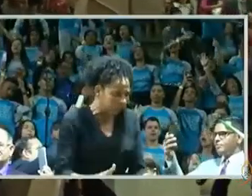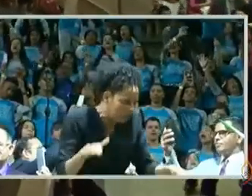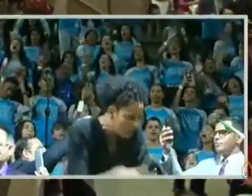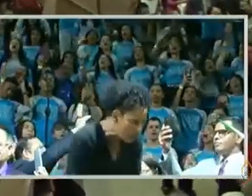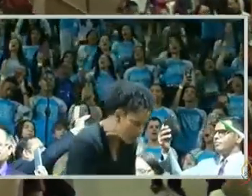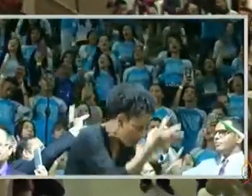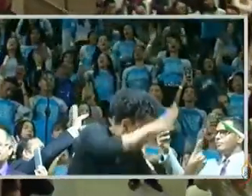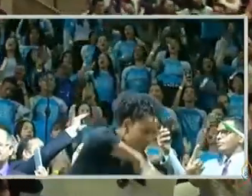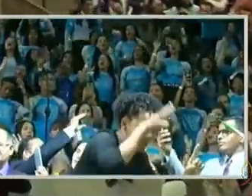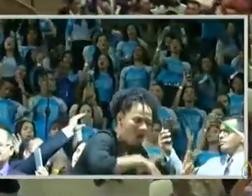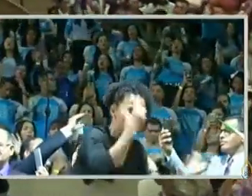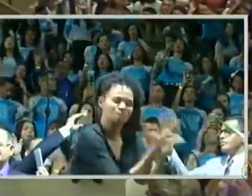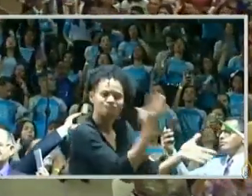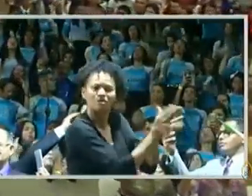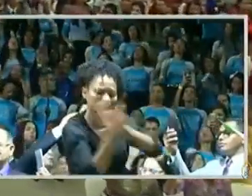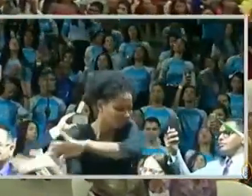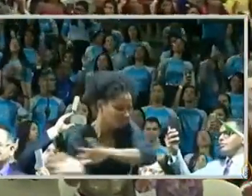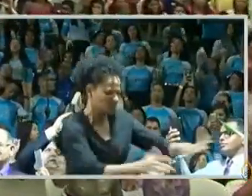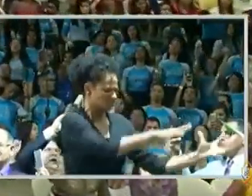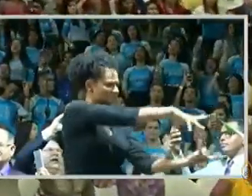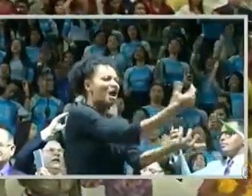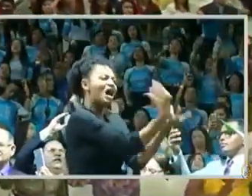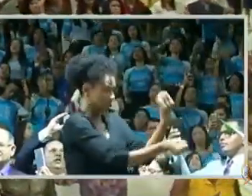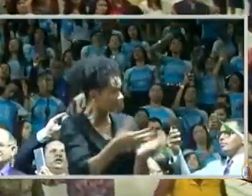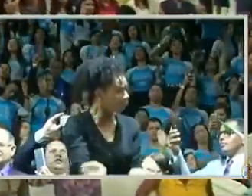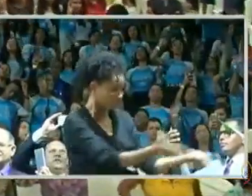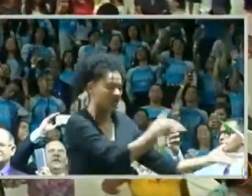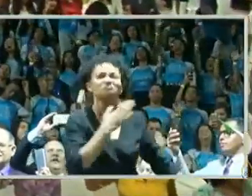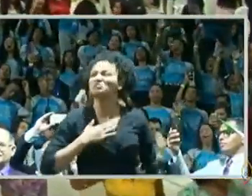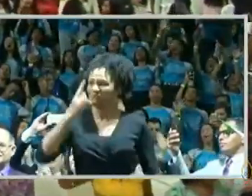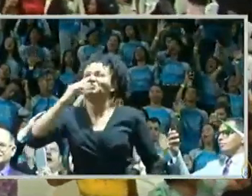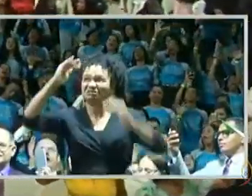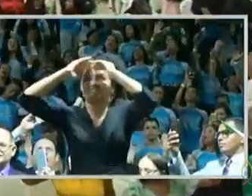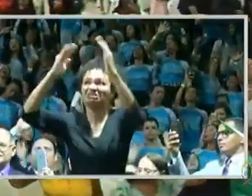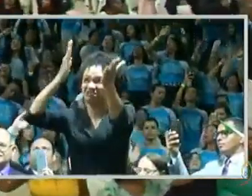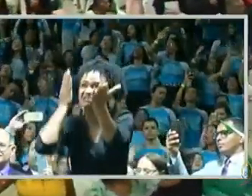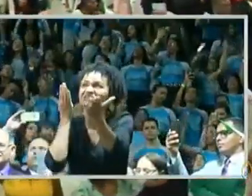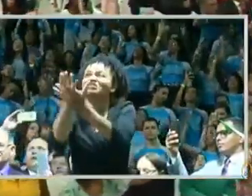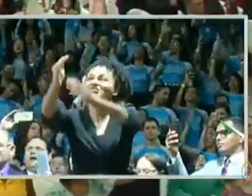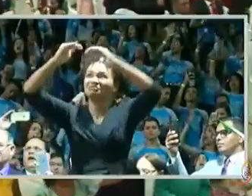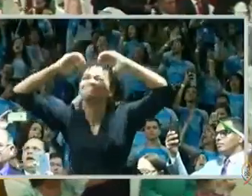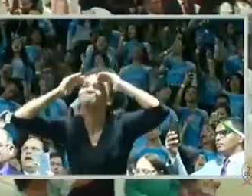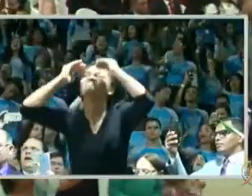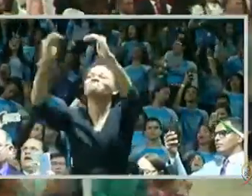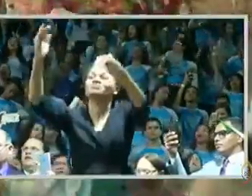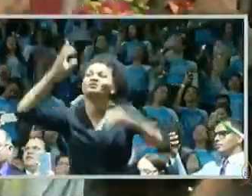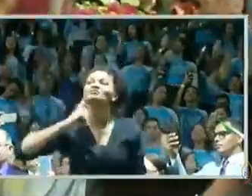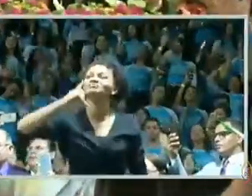dobra, é o mundo se curvando. E a igreja de pé, de pé,